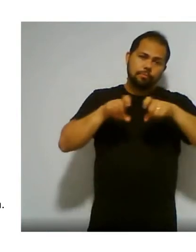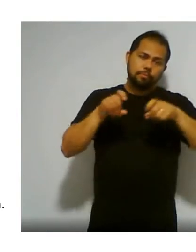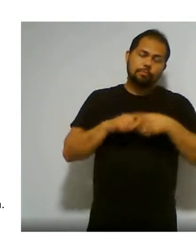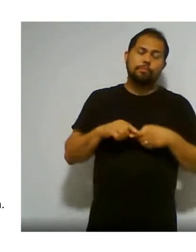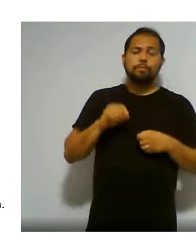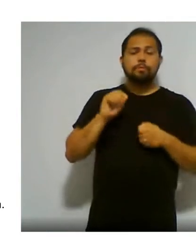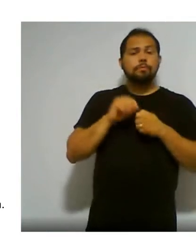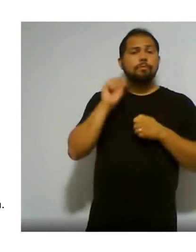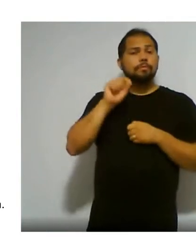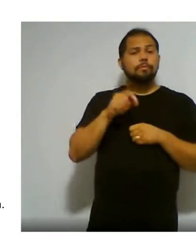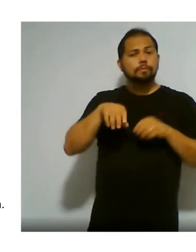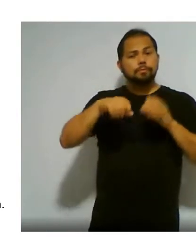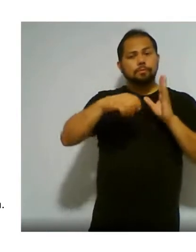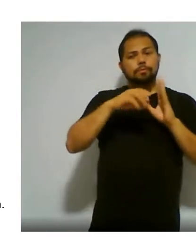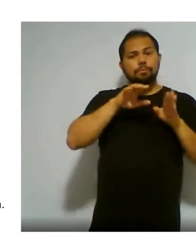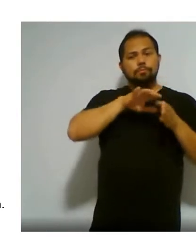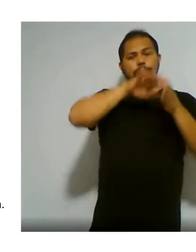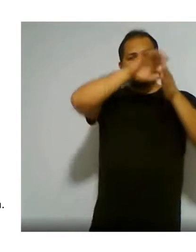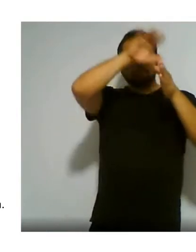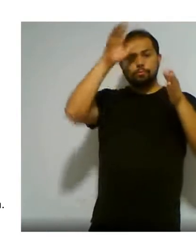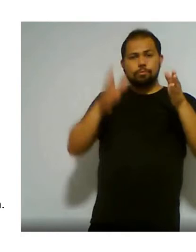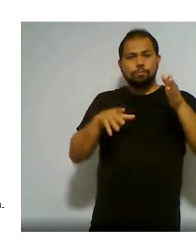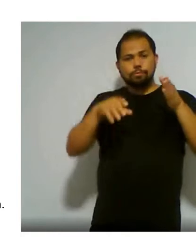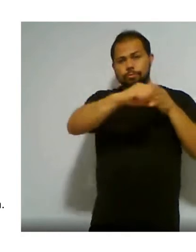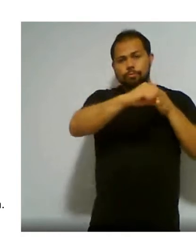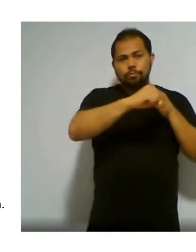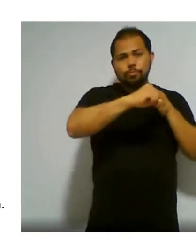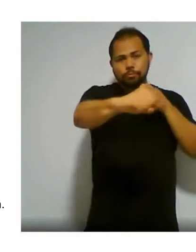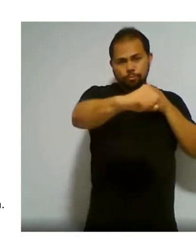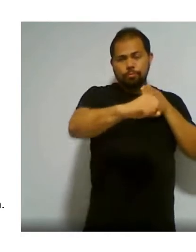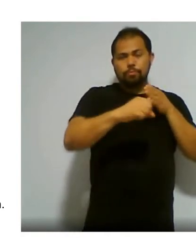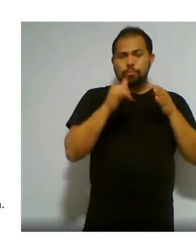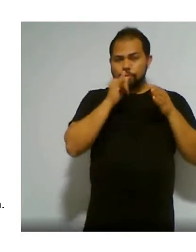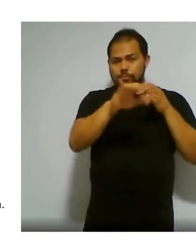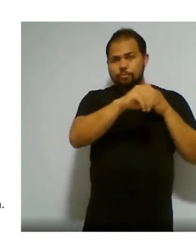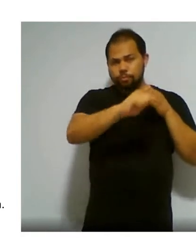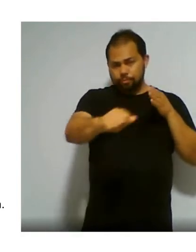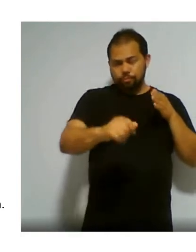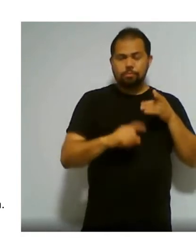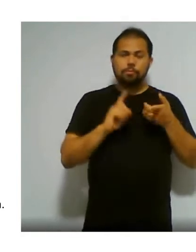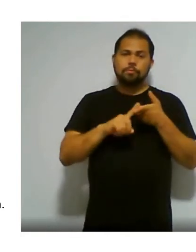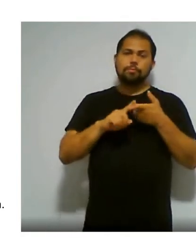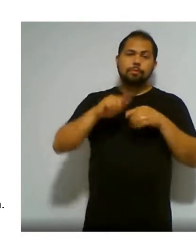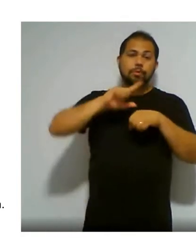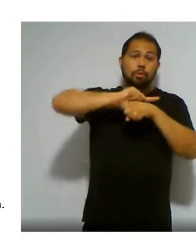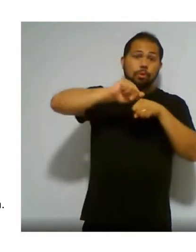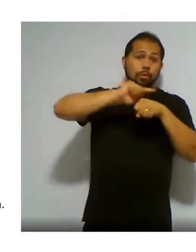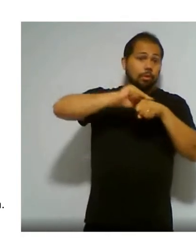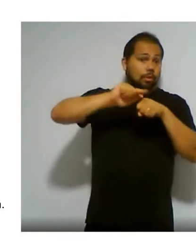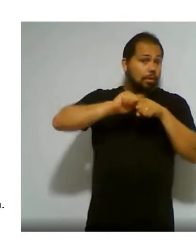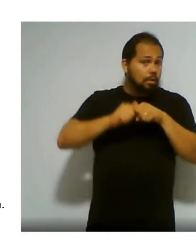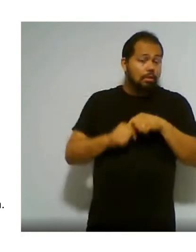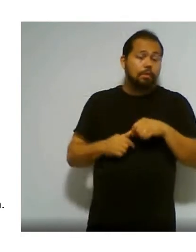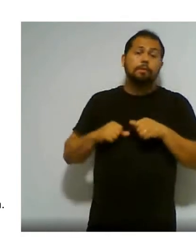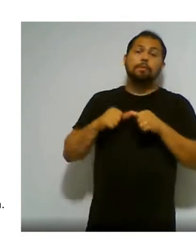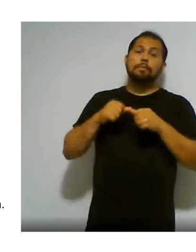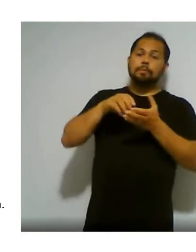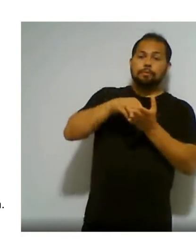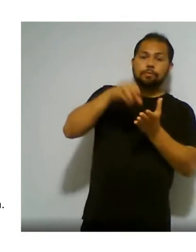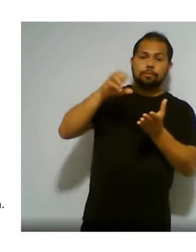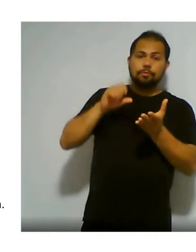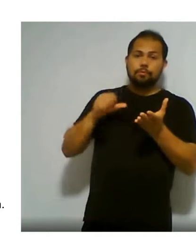força, limpa a CPU com álcool isopropílico, pano, limpa também o fundo do dissipador, aplica a nova pasta térmica